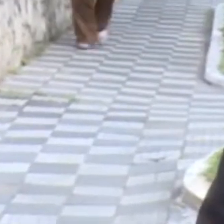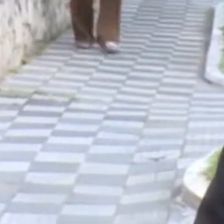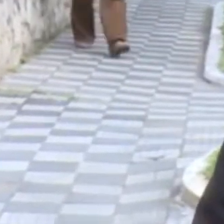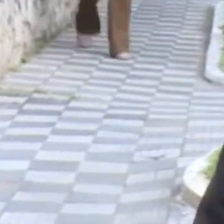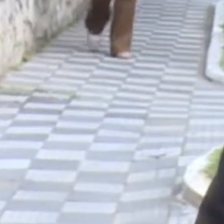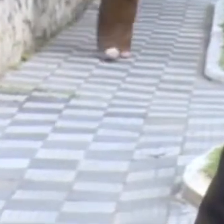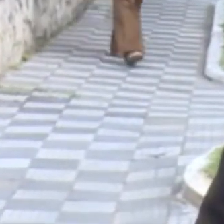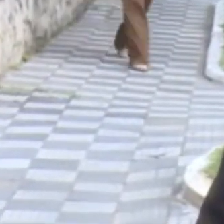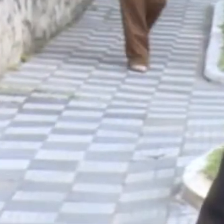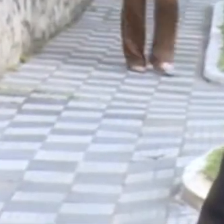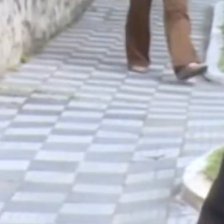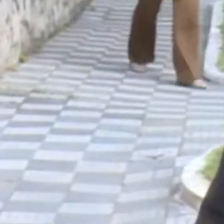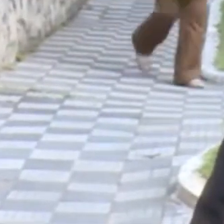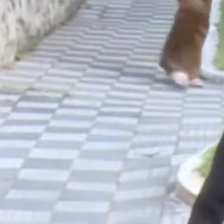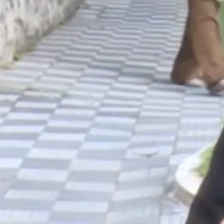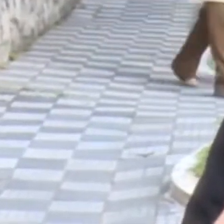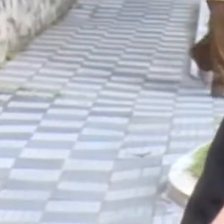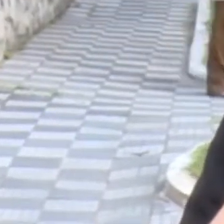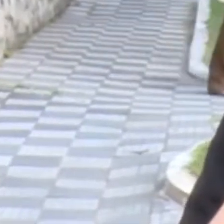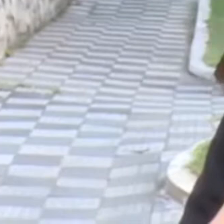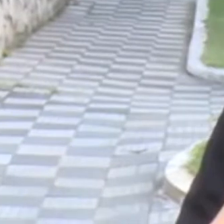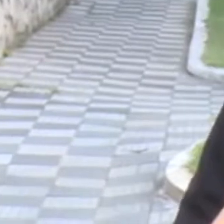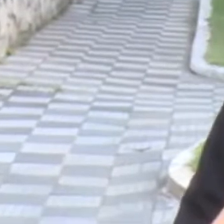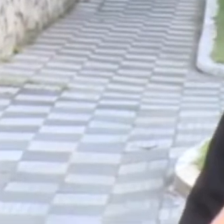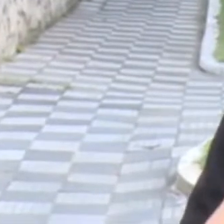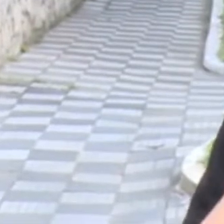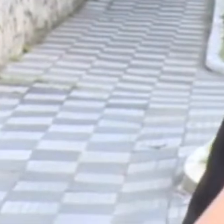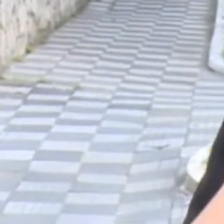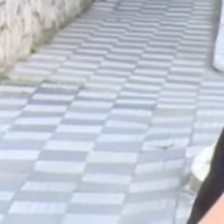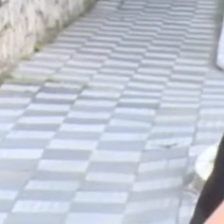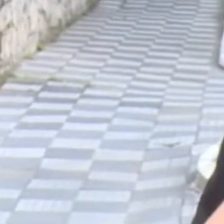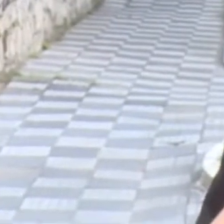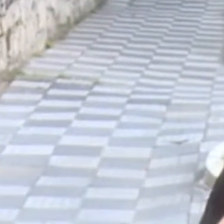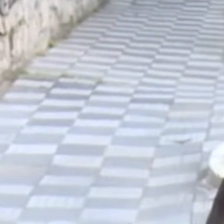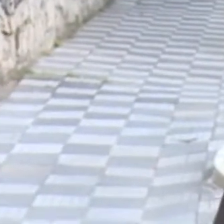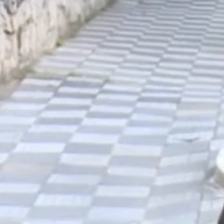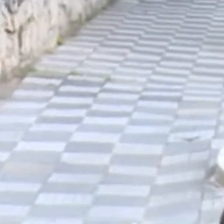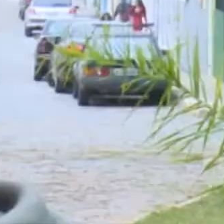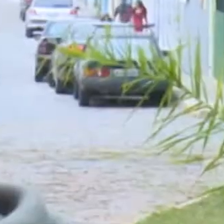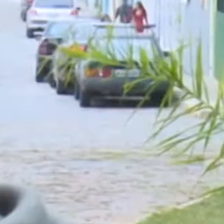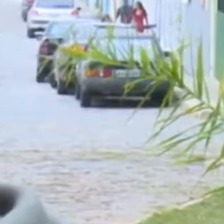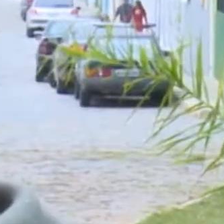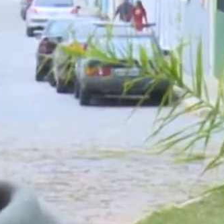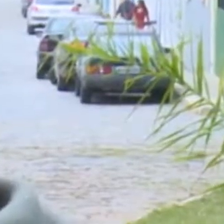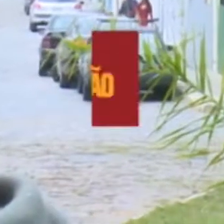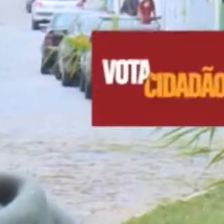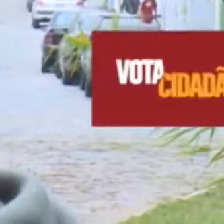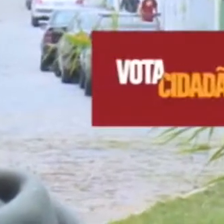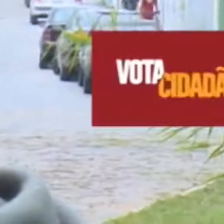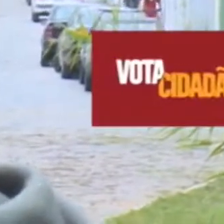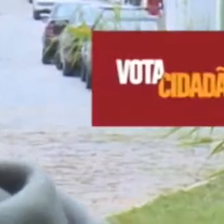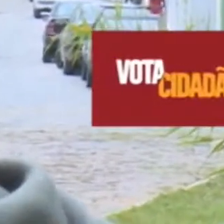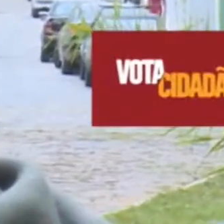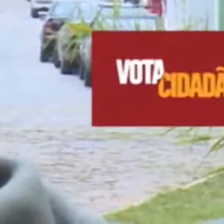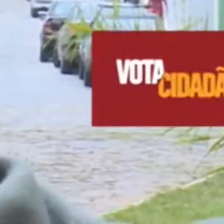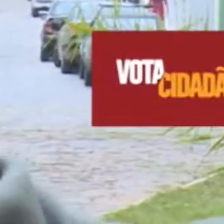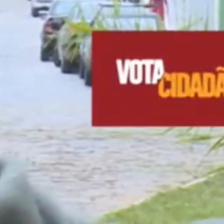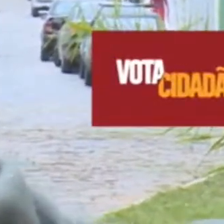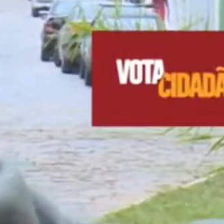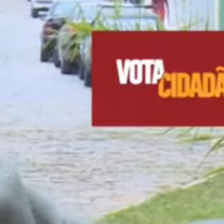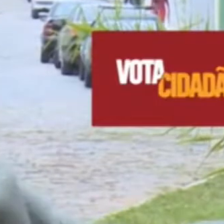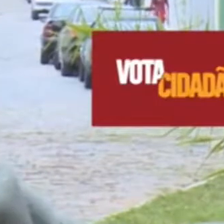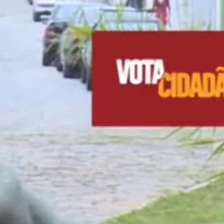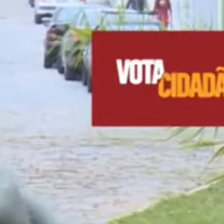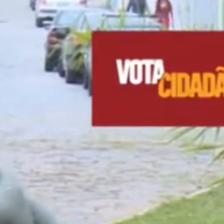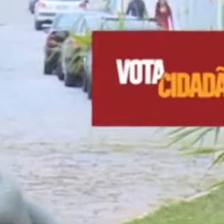amenizar um pouco as coisas, né? Porque às vezes a pessoa tem convênio, mas às vezes não tem condições de comprar um remédio. Por mais que ela possa ter passado por particular,